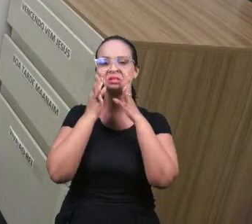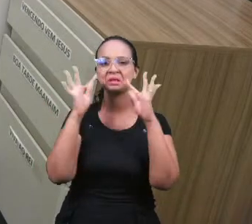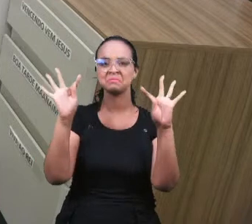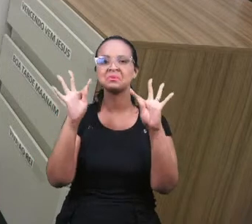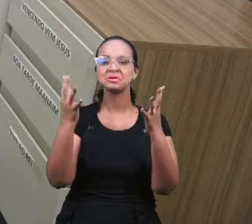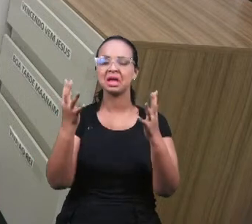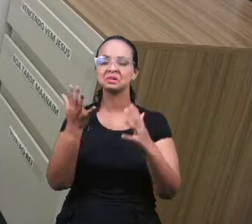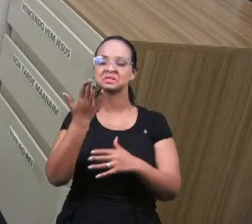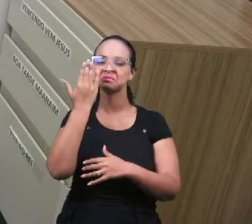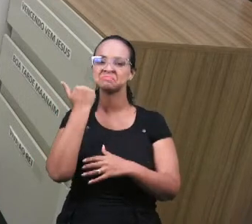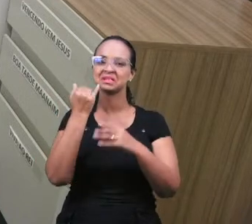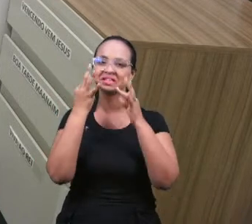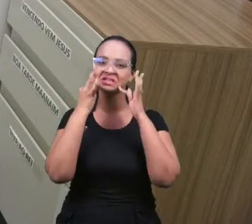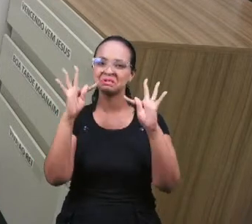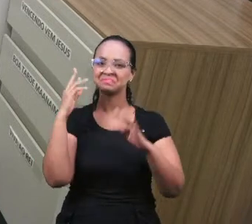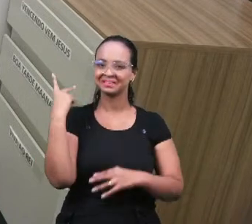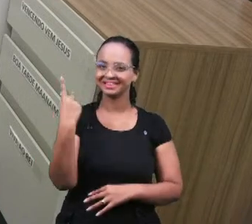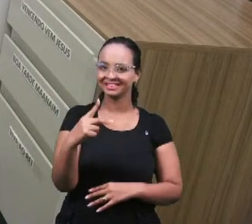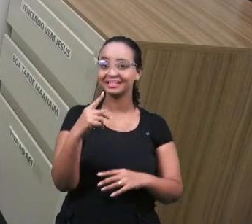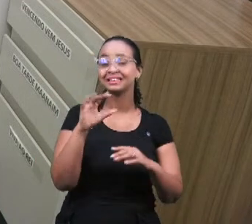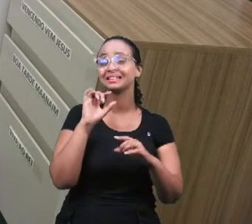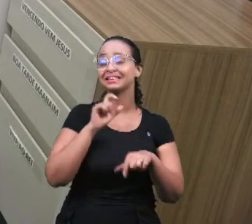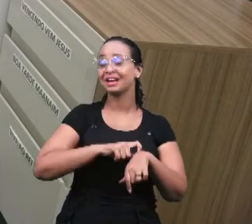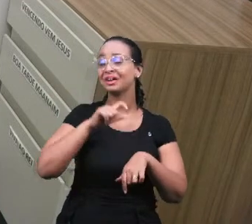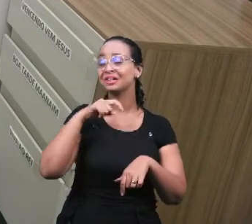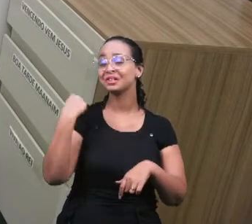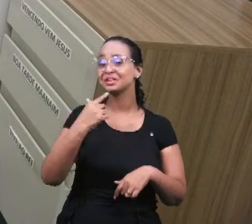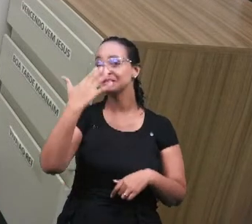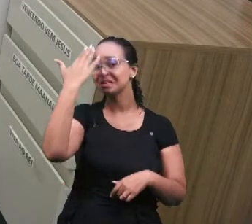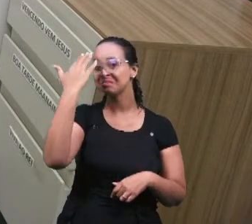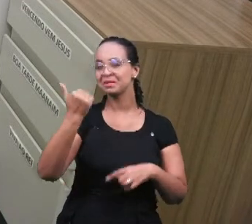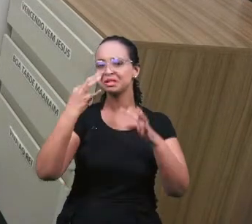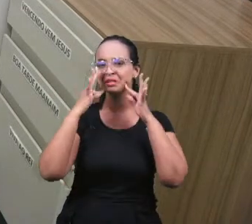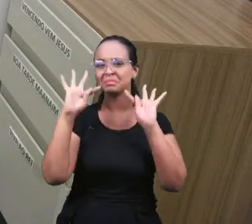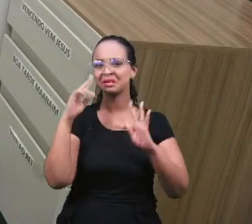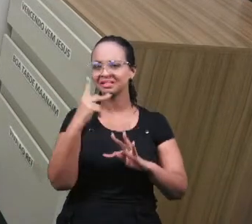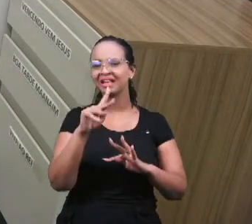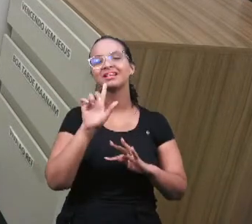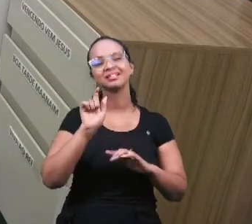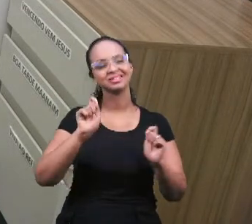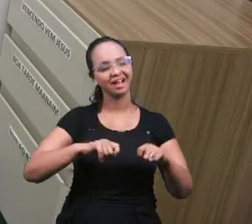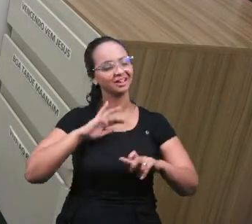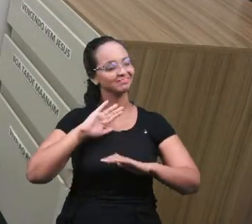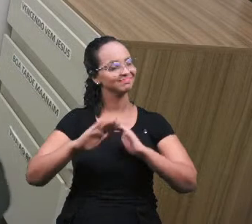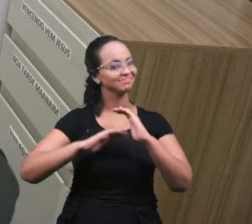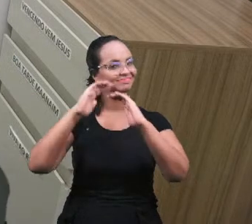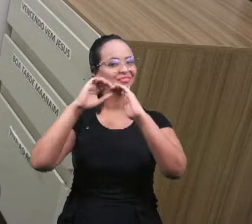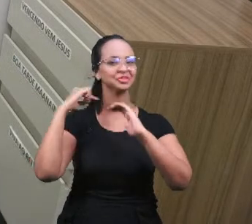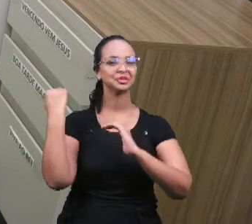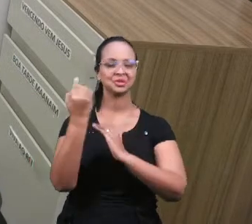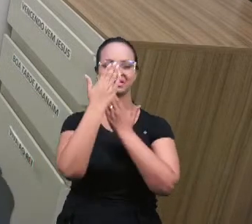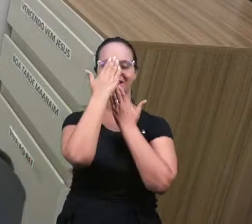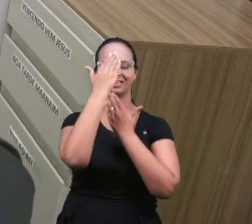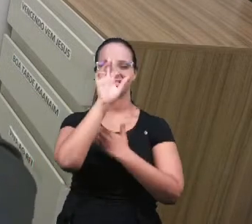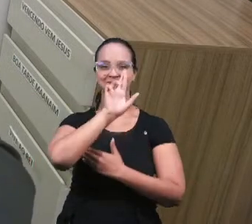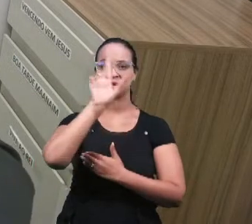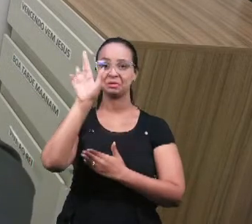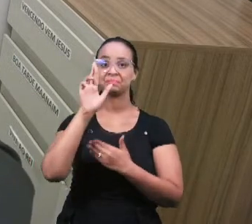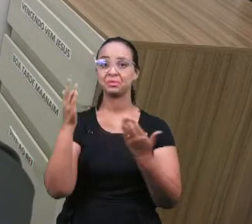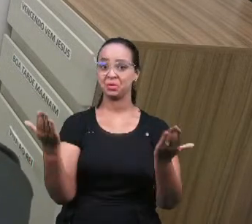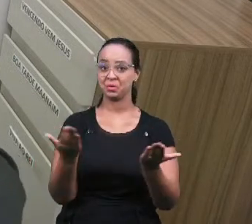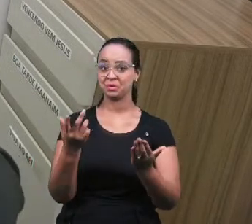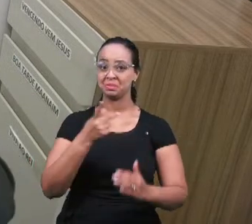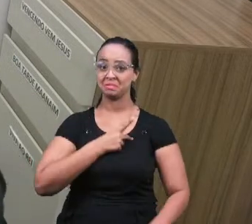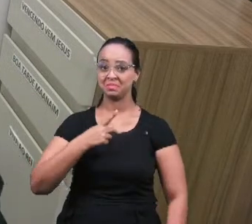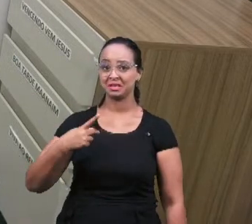ouvir o testemunho, e o testemunho, quando nós ouvimos, é para a edificação. E nós glorificamos muito ao nome do Senhor. Hoje eu estou recebendo aqui o